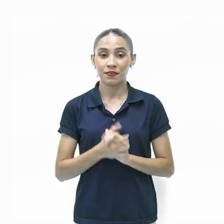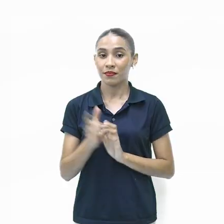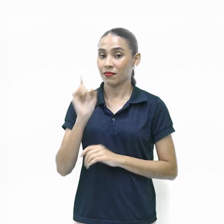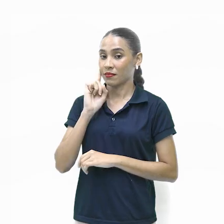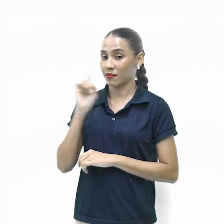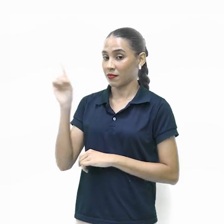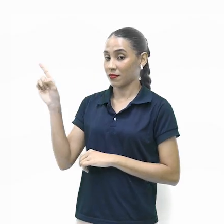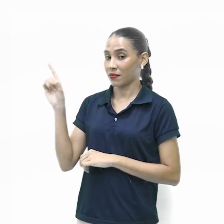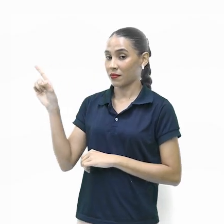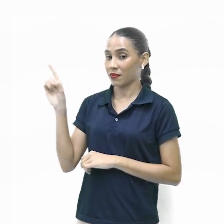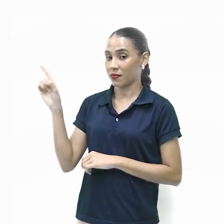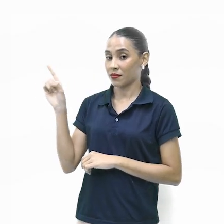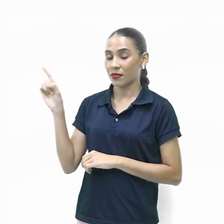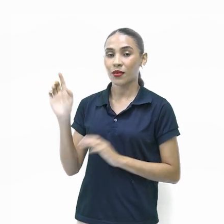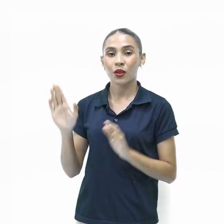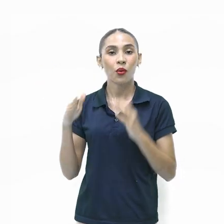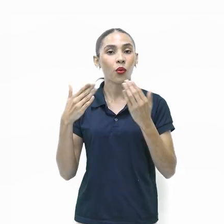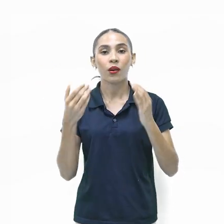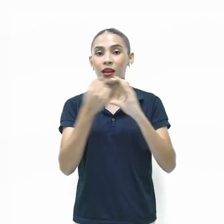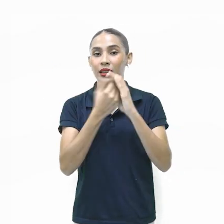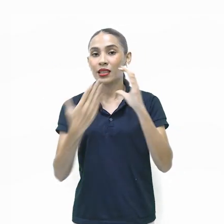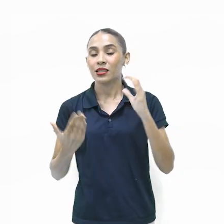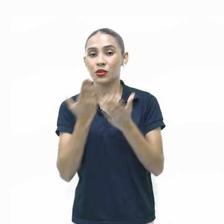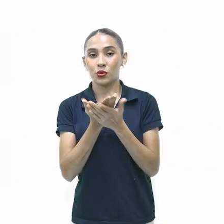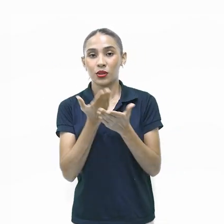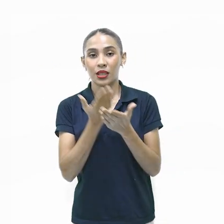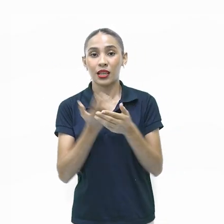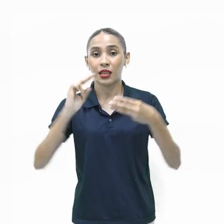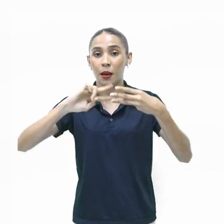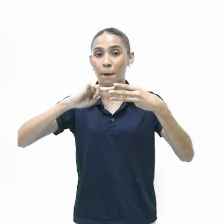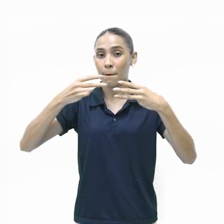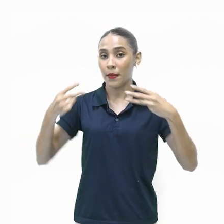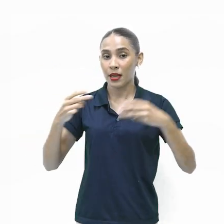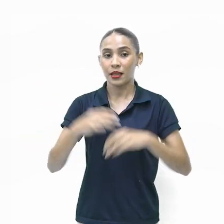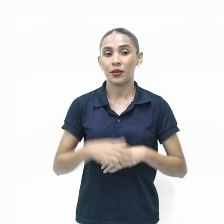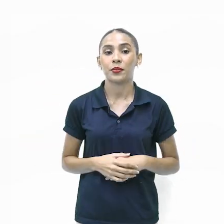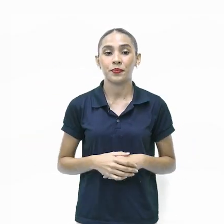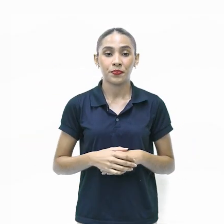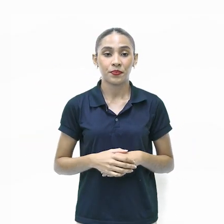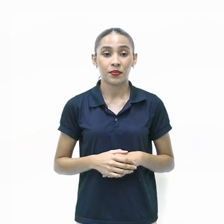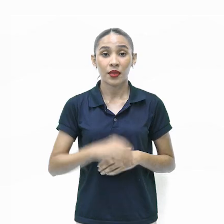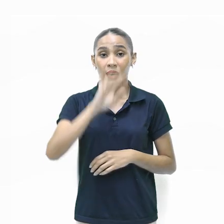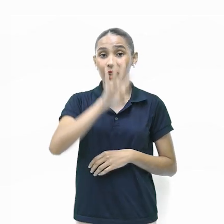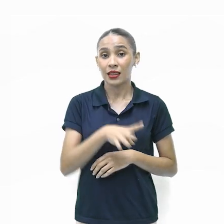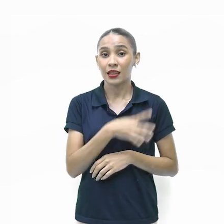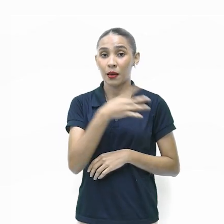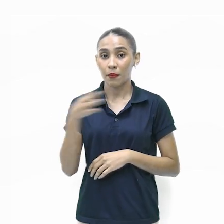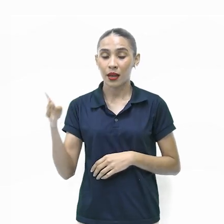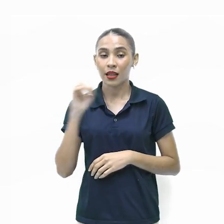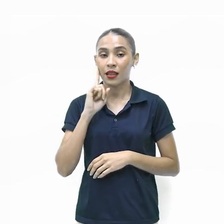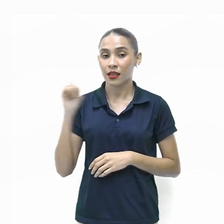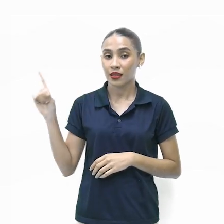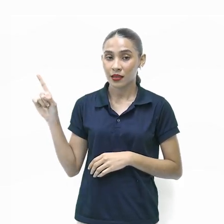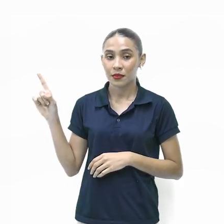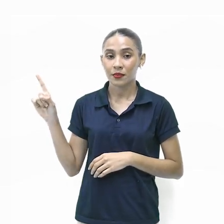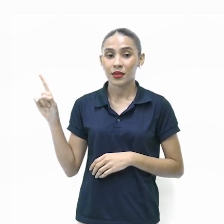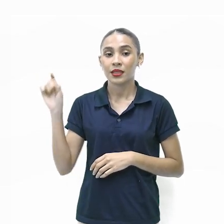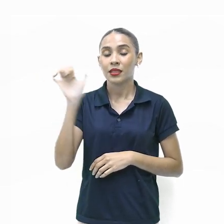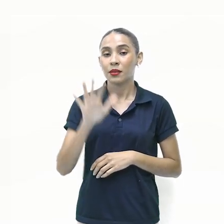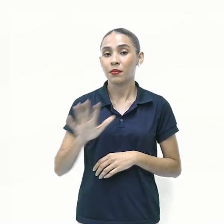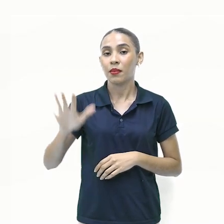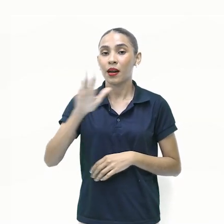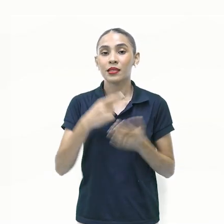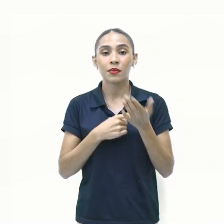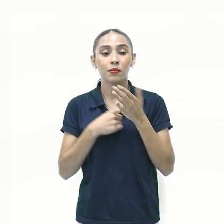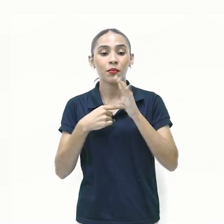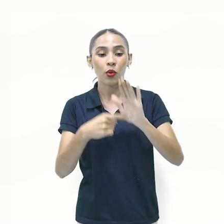analisar. Então, quais foram as características estudadas por Mendel? Então, essa tabela, esse quadro, né, com